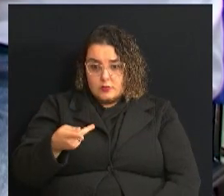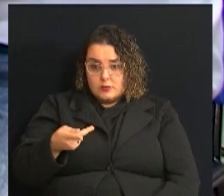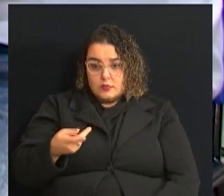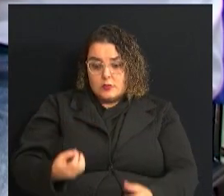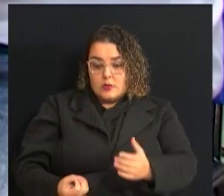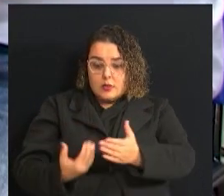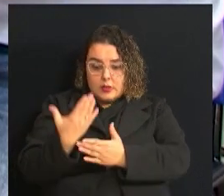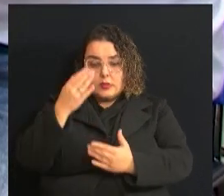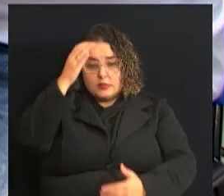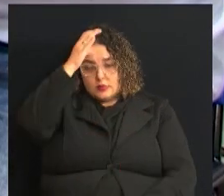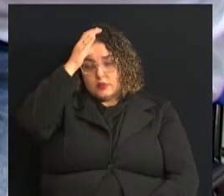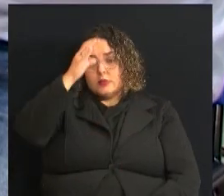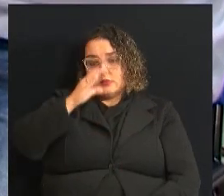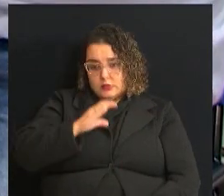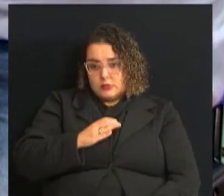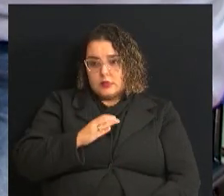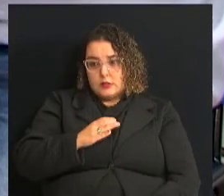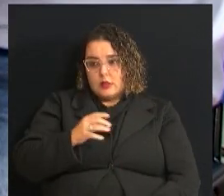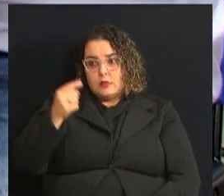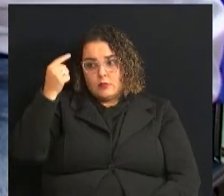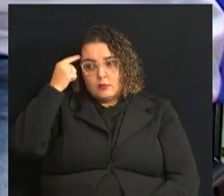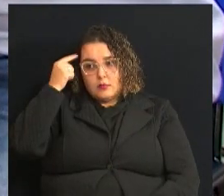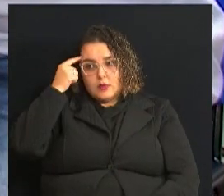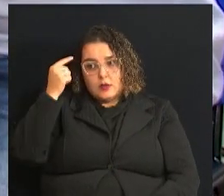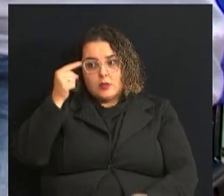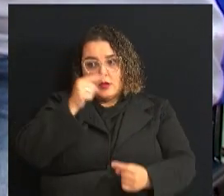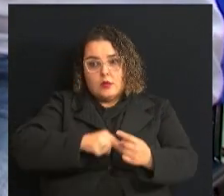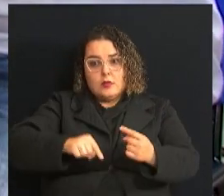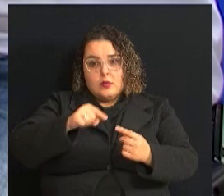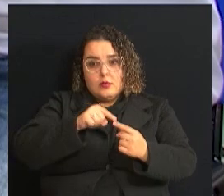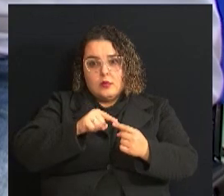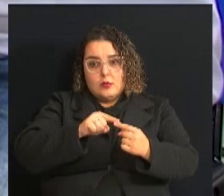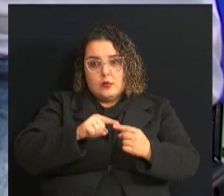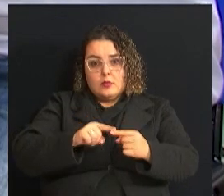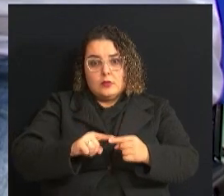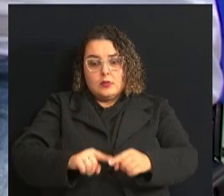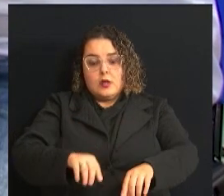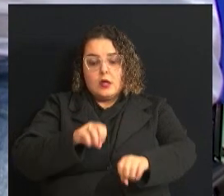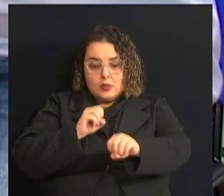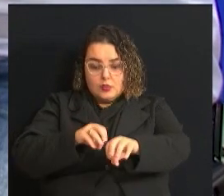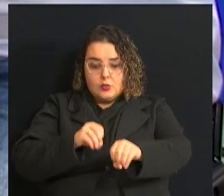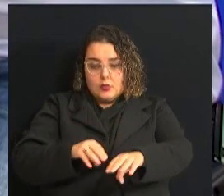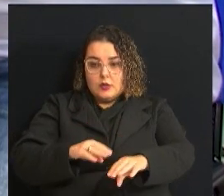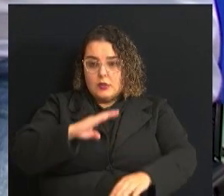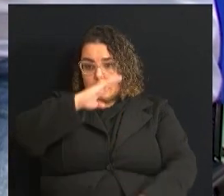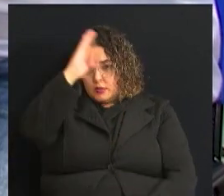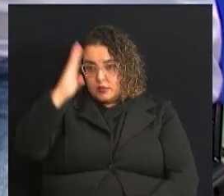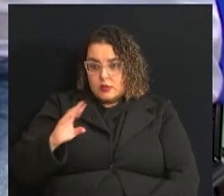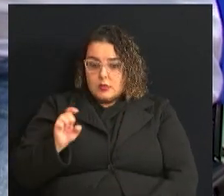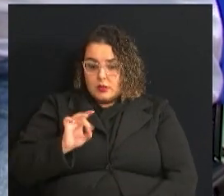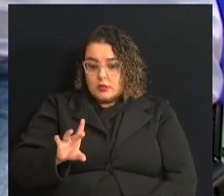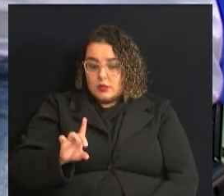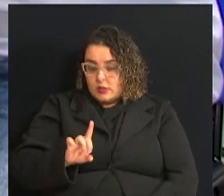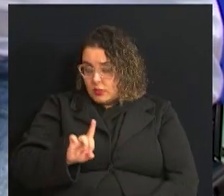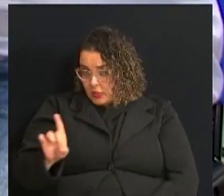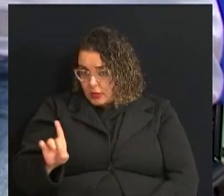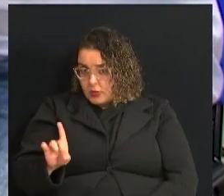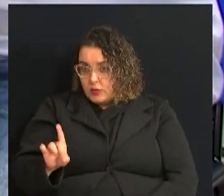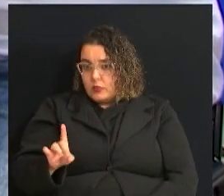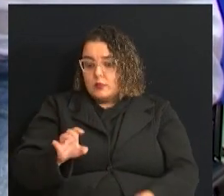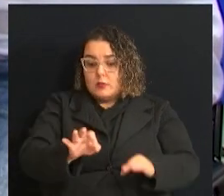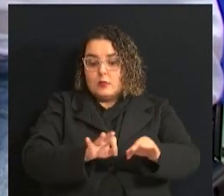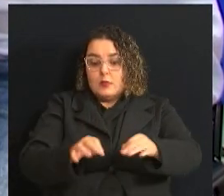né? Então, quando a gente pensa que o objetivo da educação no Brasil é não só preparar para o mercado de trabalho, né, para o mundo